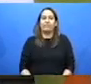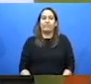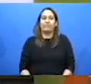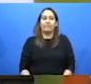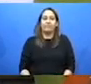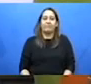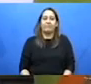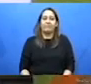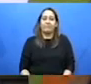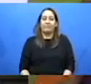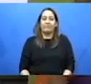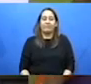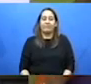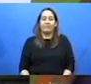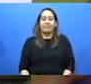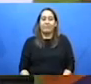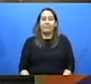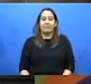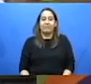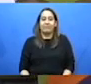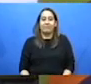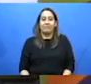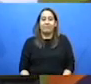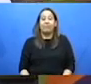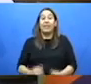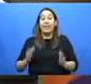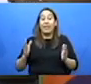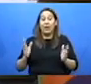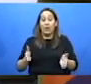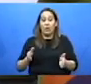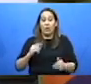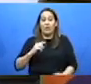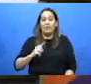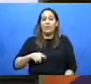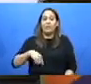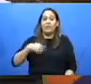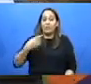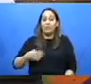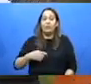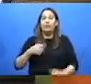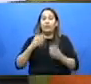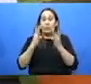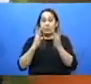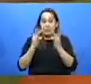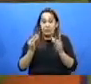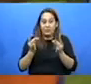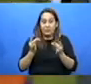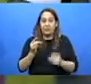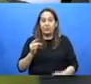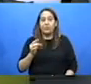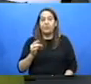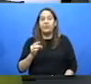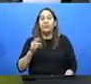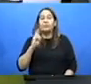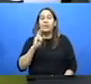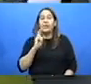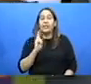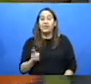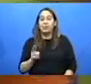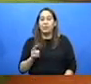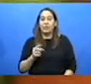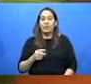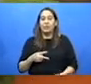colocado em cada copo, certo? E agora, depois de toda essa observação, nós vamos responder mais